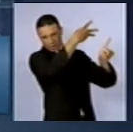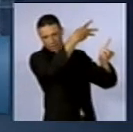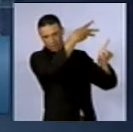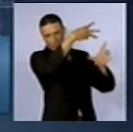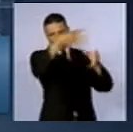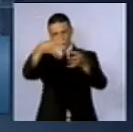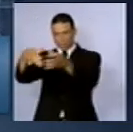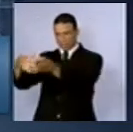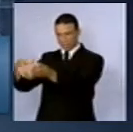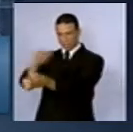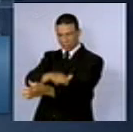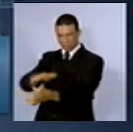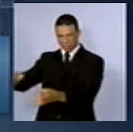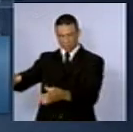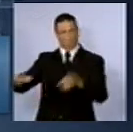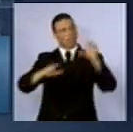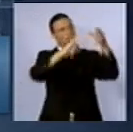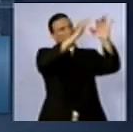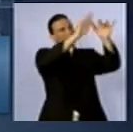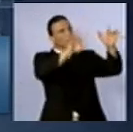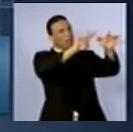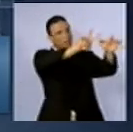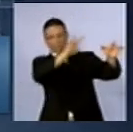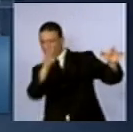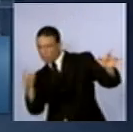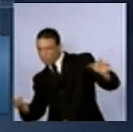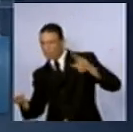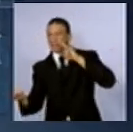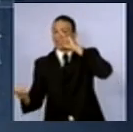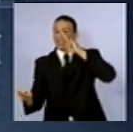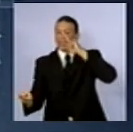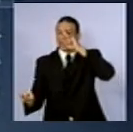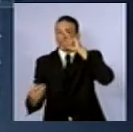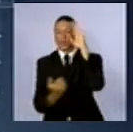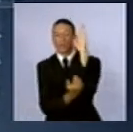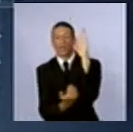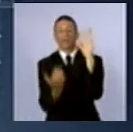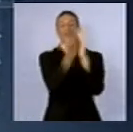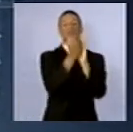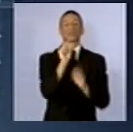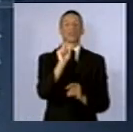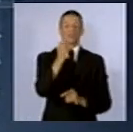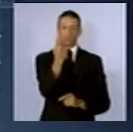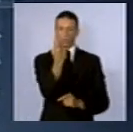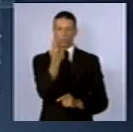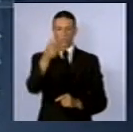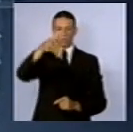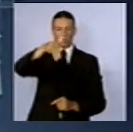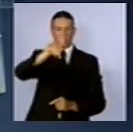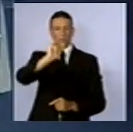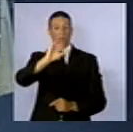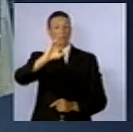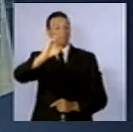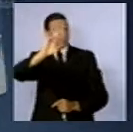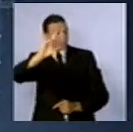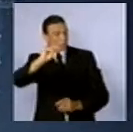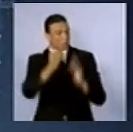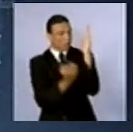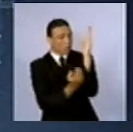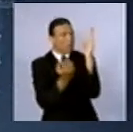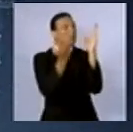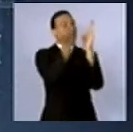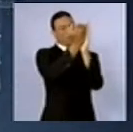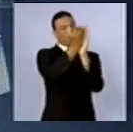de um Então isto aí mostra que tem um pequeno risco nessas crianças expostas acima de